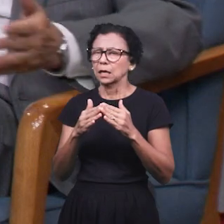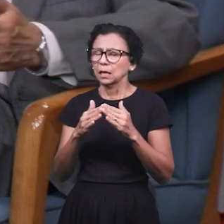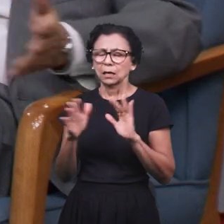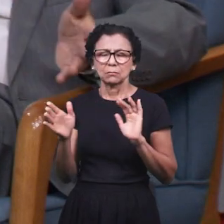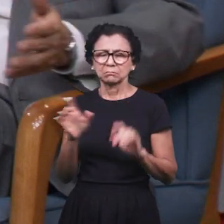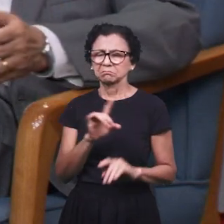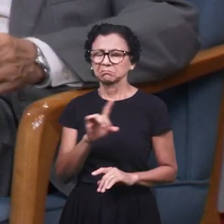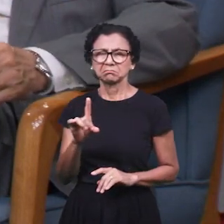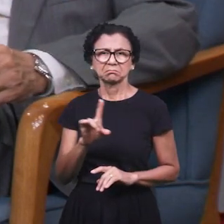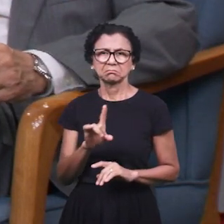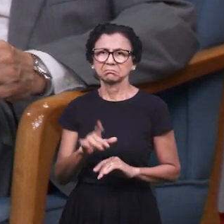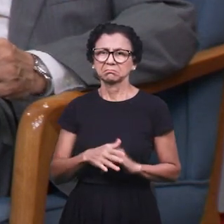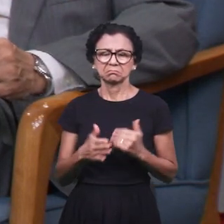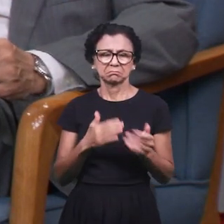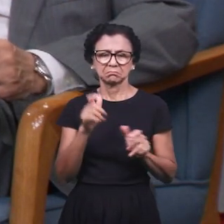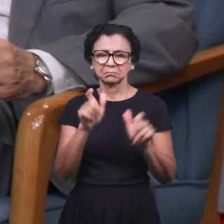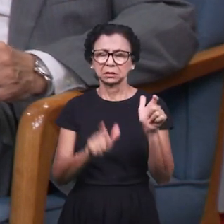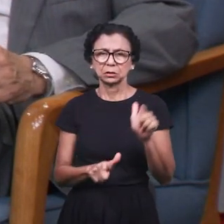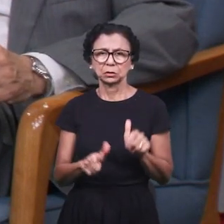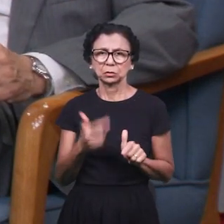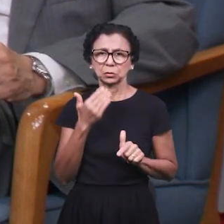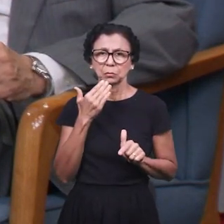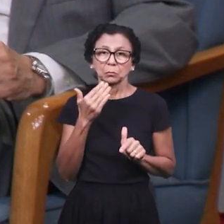a qualquer pessoa.